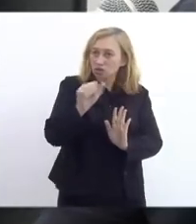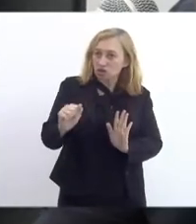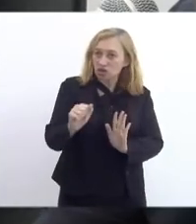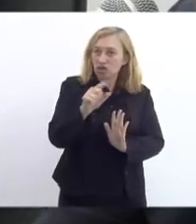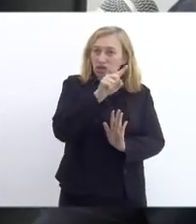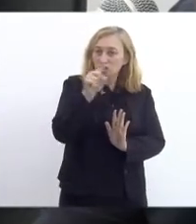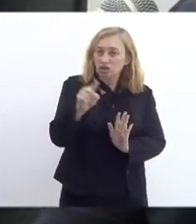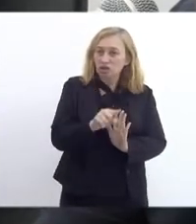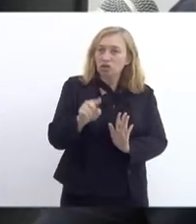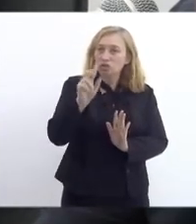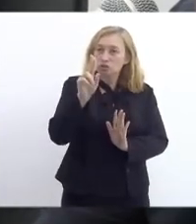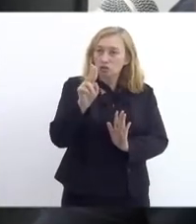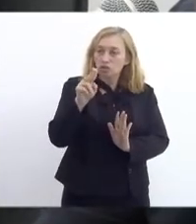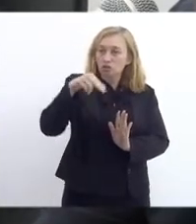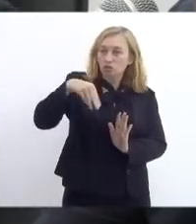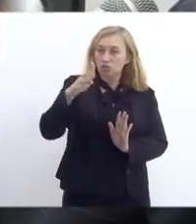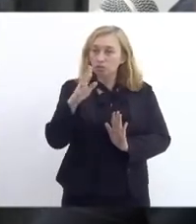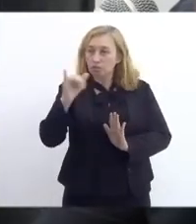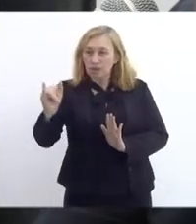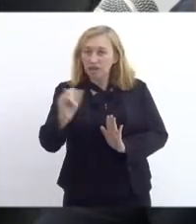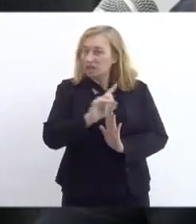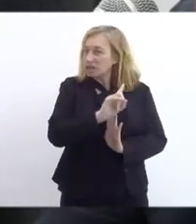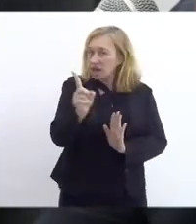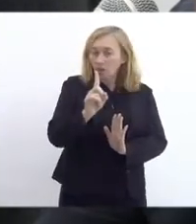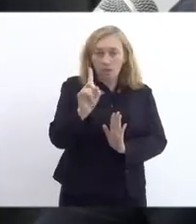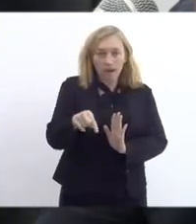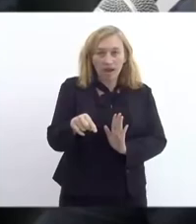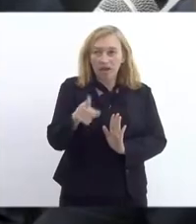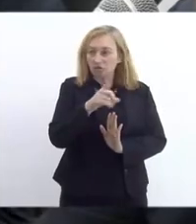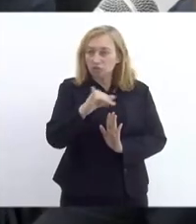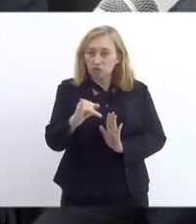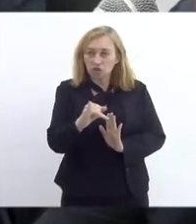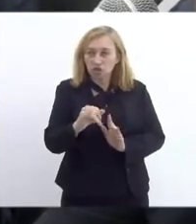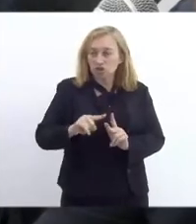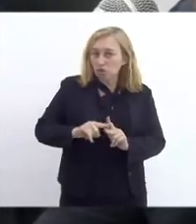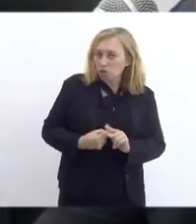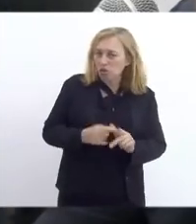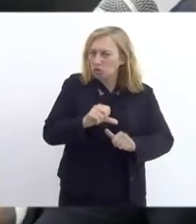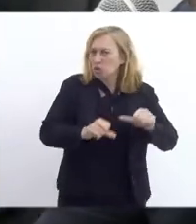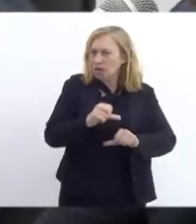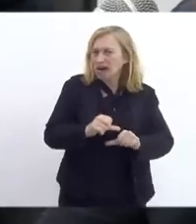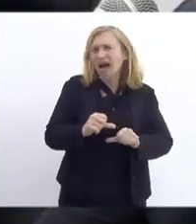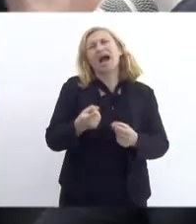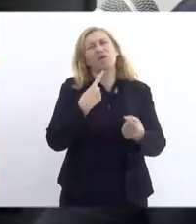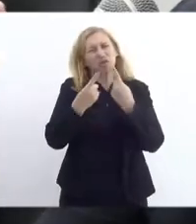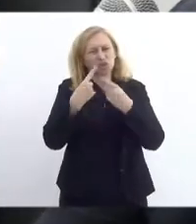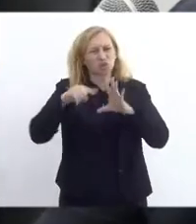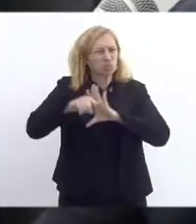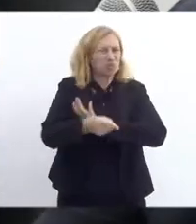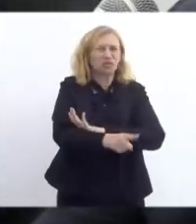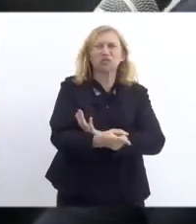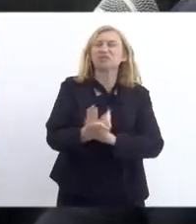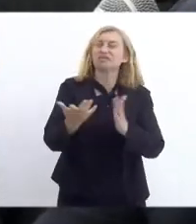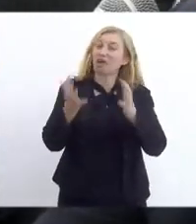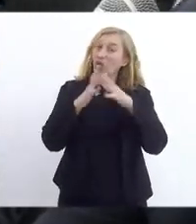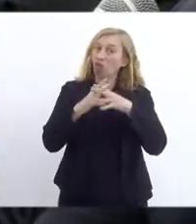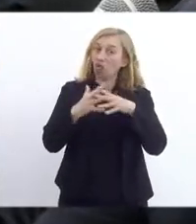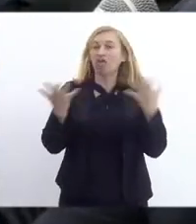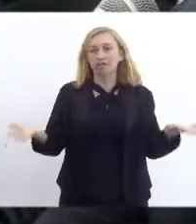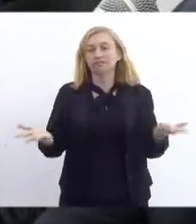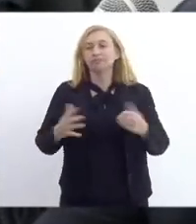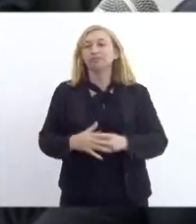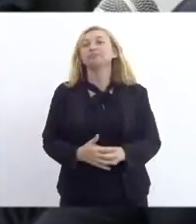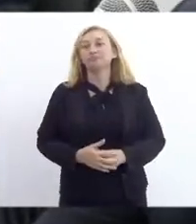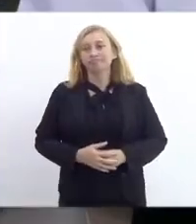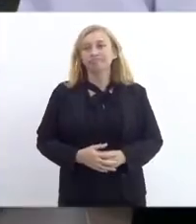Luiz Gama... É um caos. O patrão da escravatura não é mais. Aí é uma discussão que aí vai virar uma bandeira. Olha só. Não, isso é